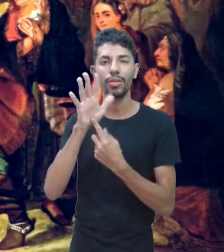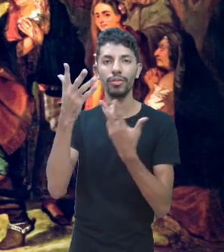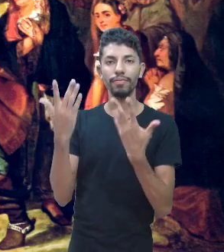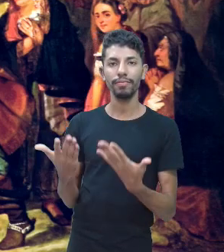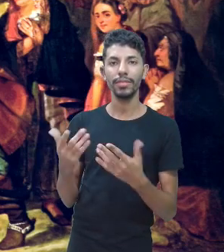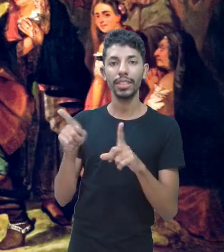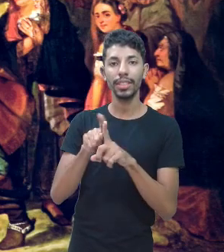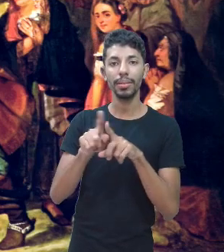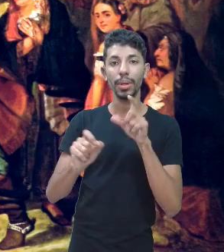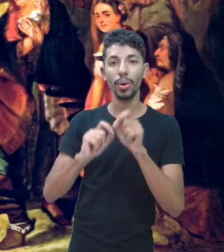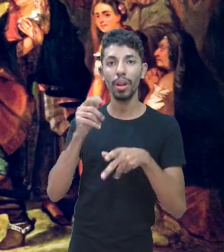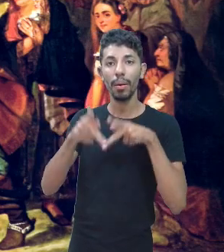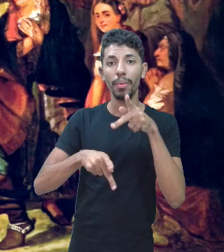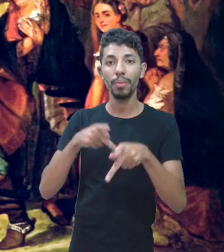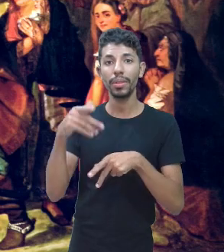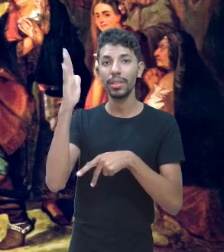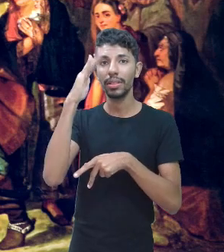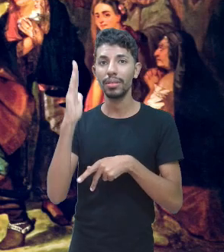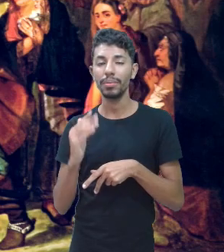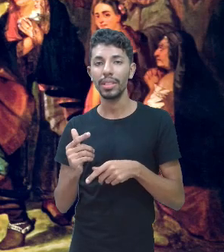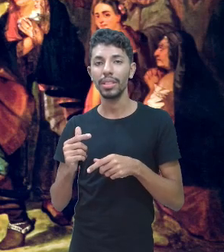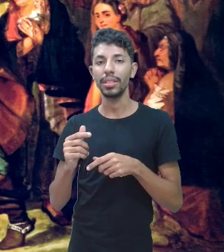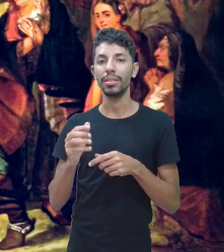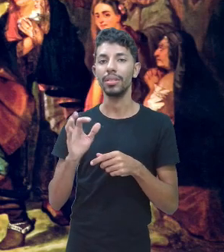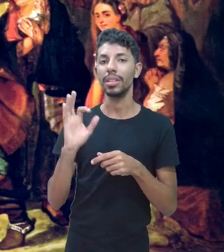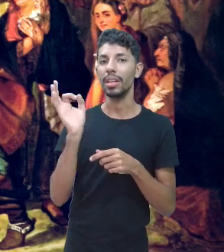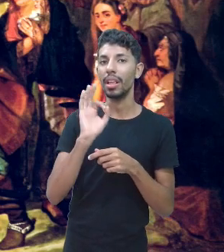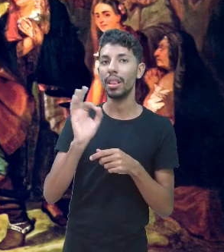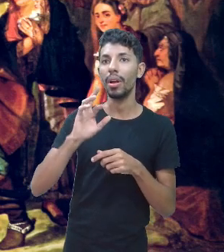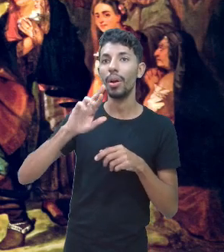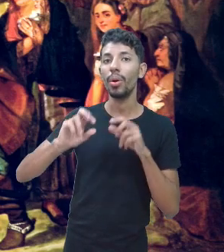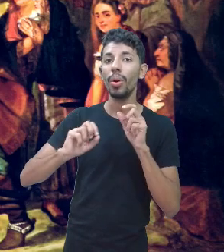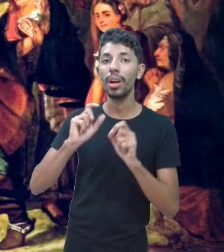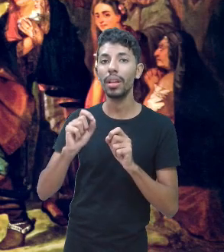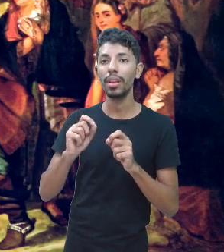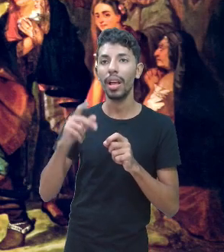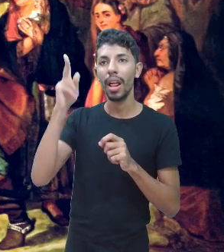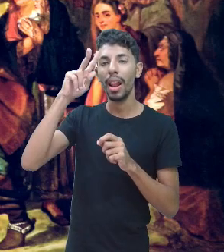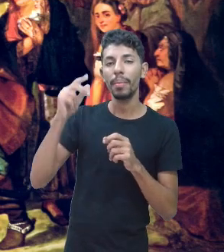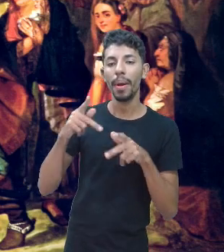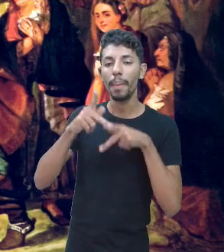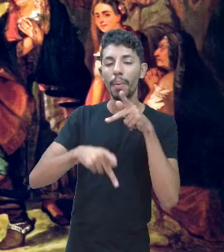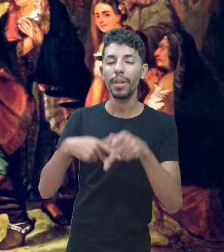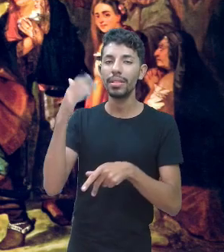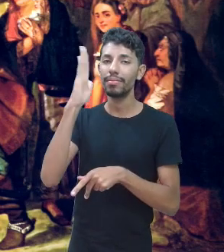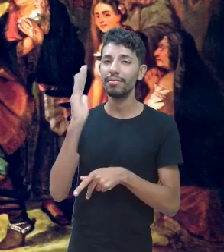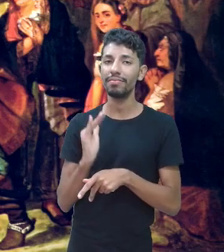do Brasil que em nada lembra a população brasileira. Então, essa seria, né,